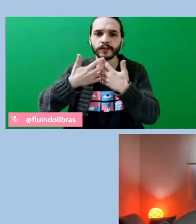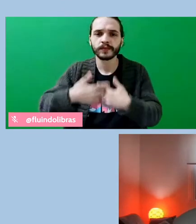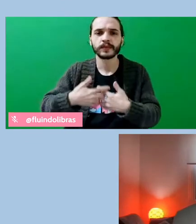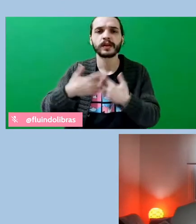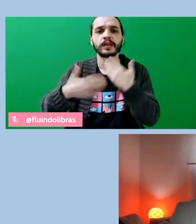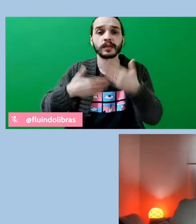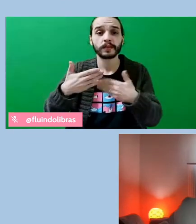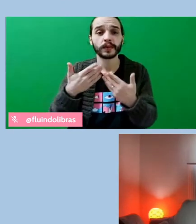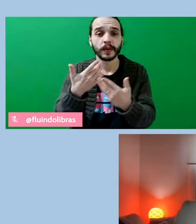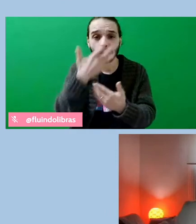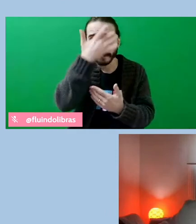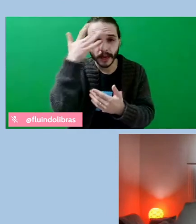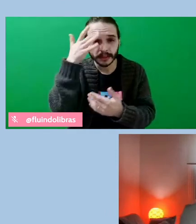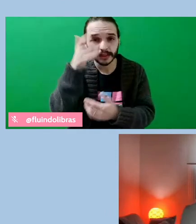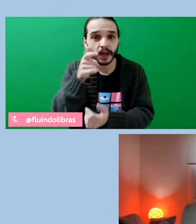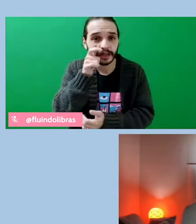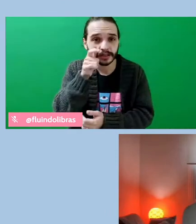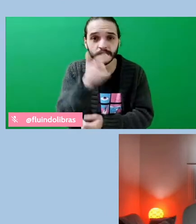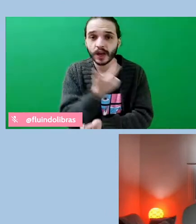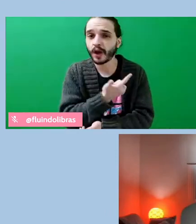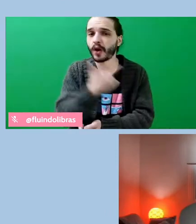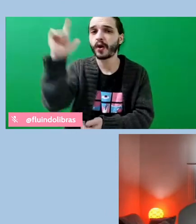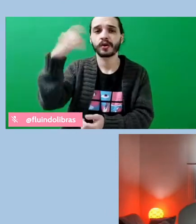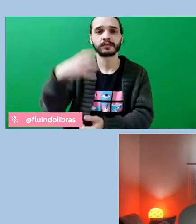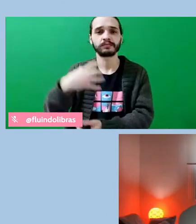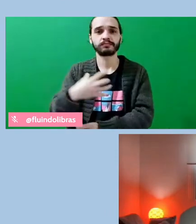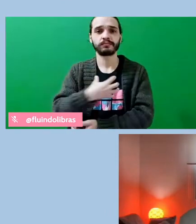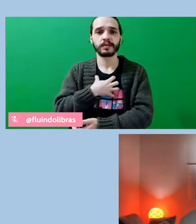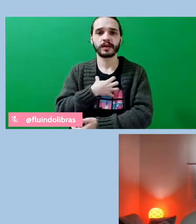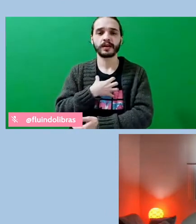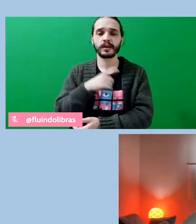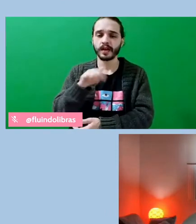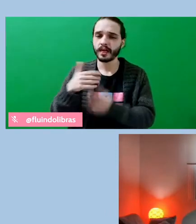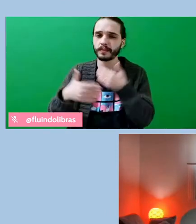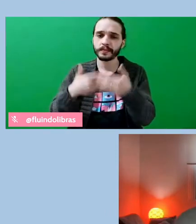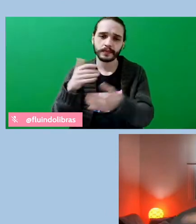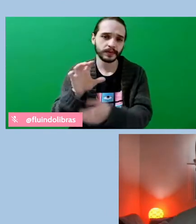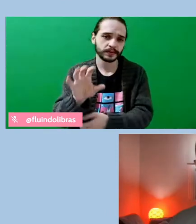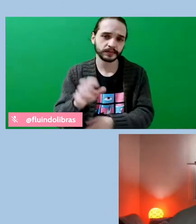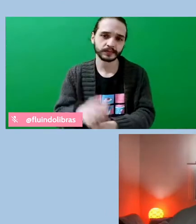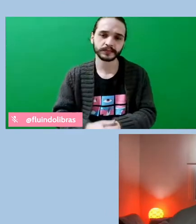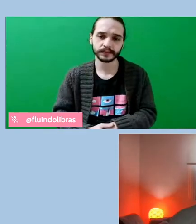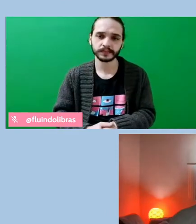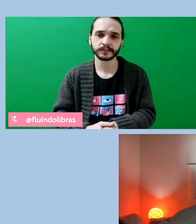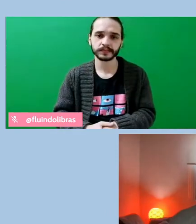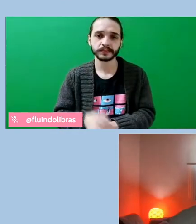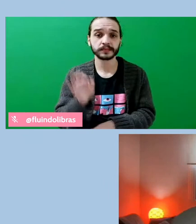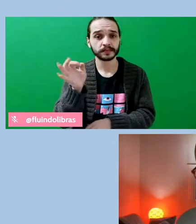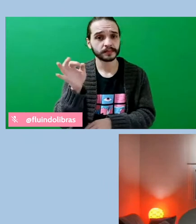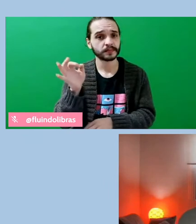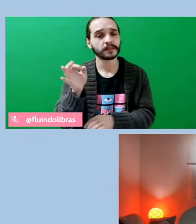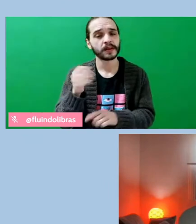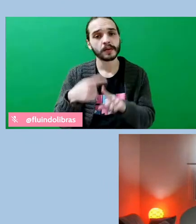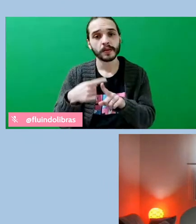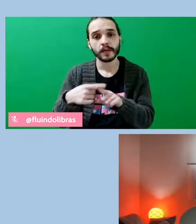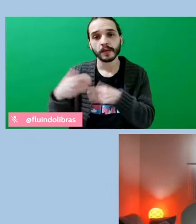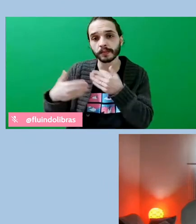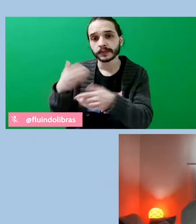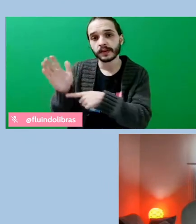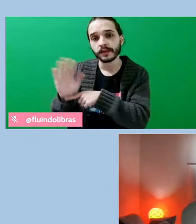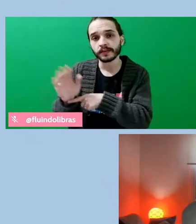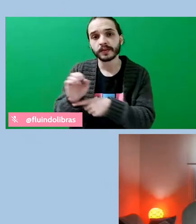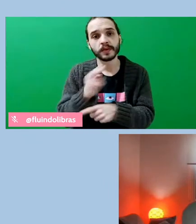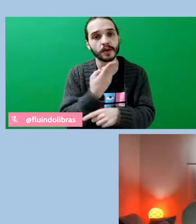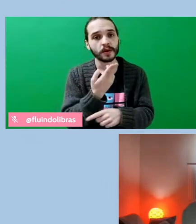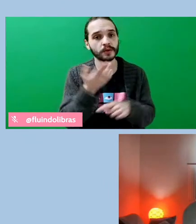também rola uma outra fricção, né? Esse é o movimento. Exato. É, porque o processo de fazer um filme ou fazer uma peça, ele é coletivo.